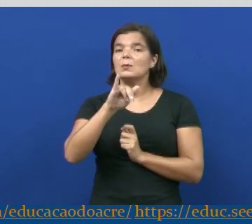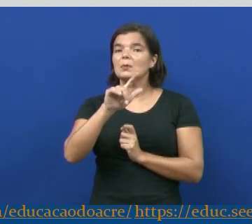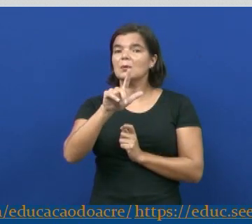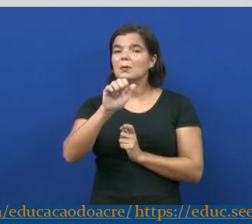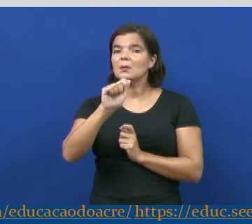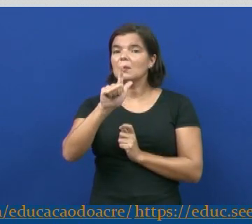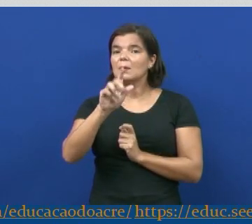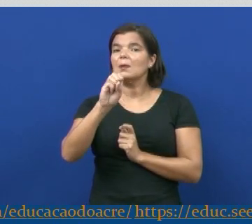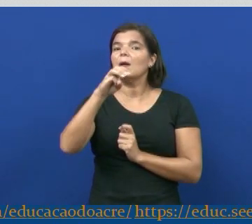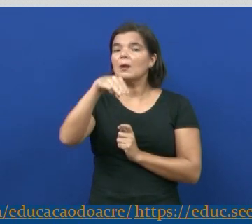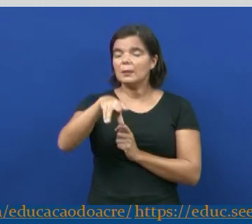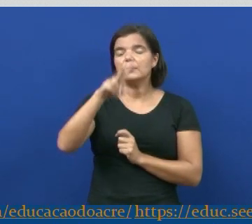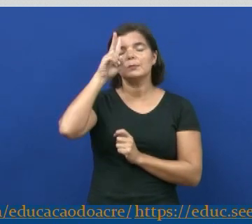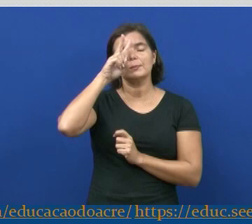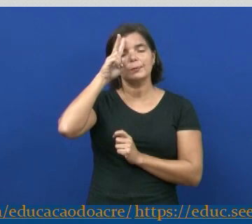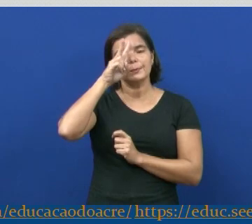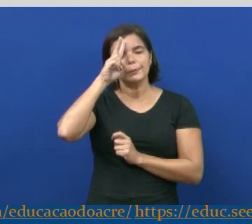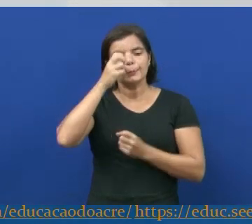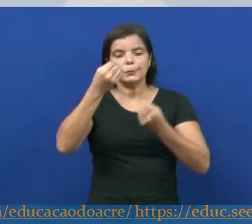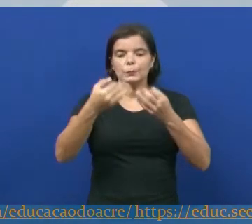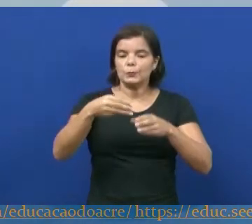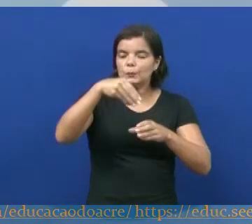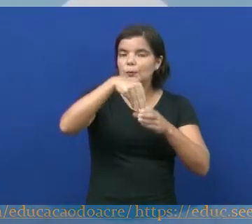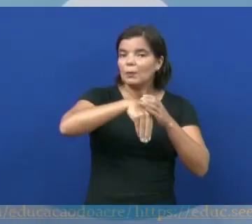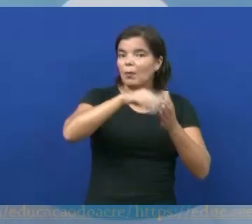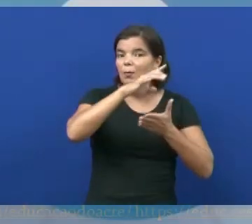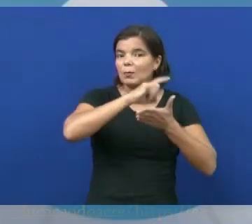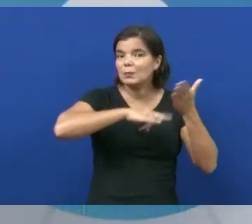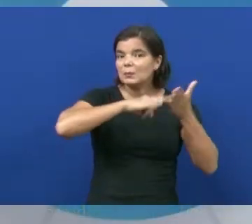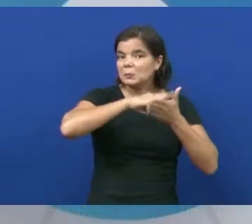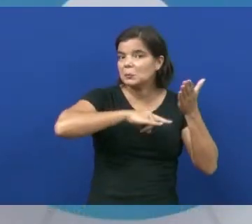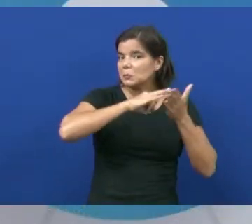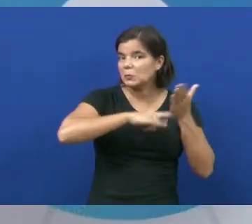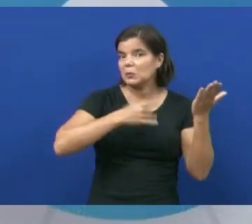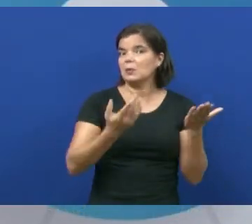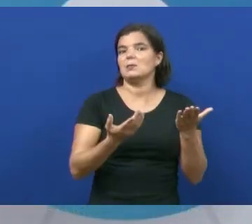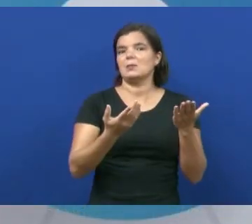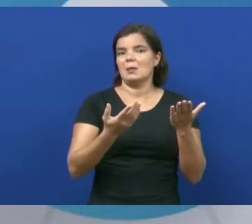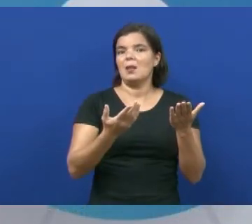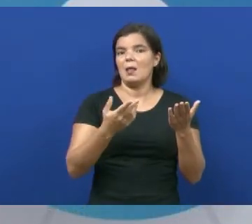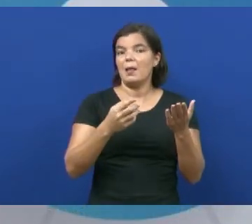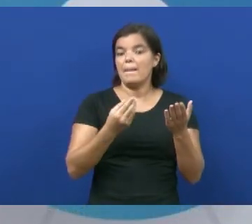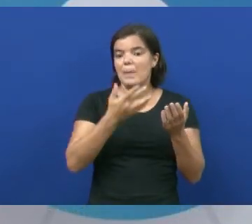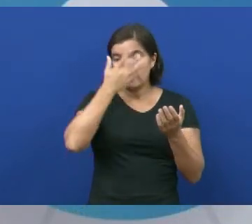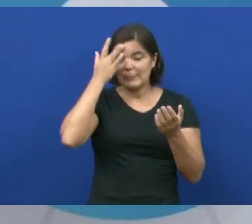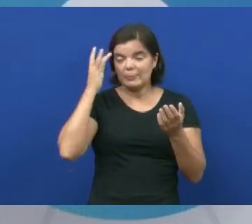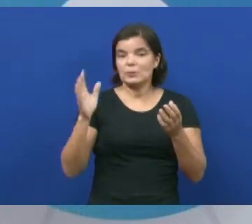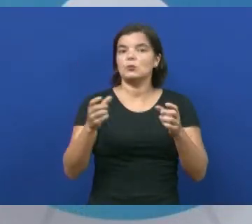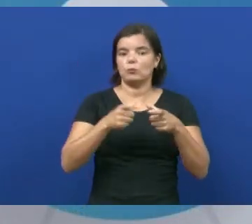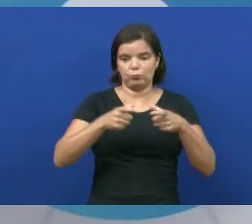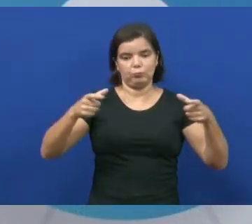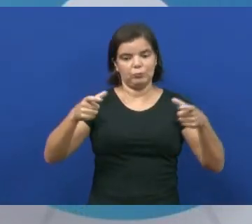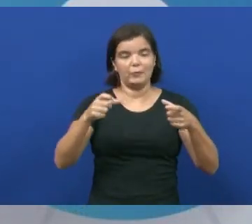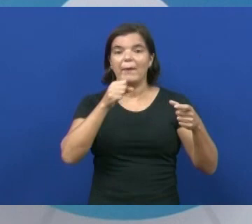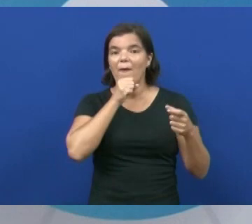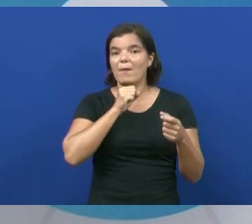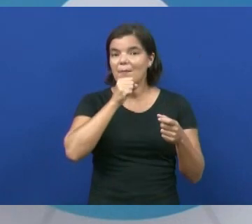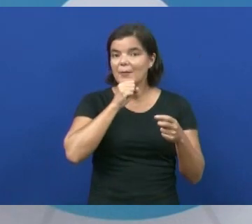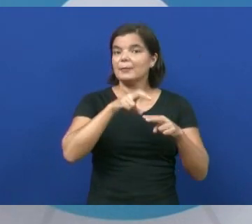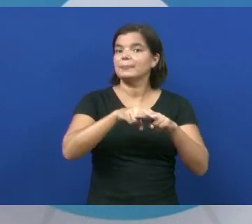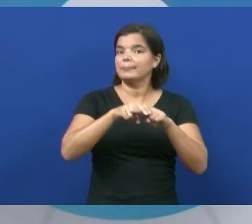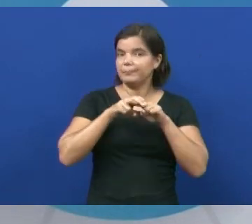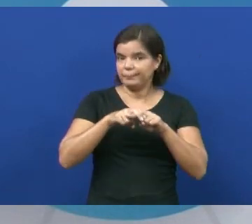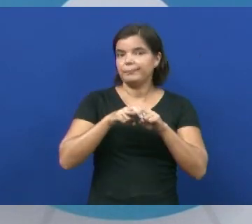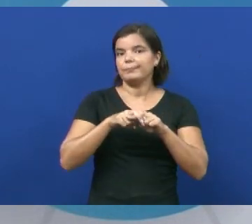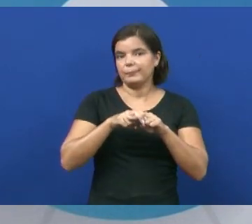do contexto histórico, né, que eles colocavam os documentos em armários, colocavam grilos, né, para poder ficar envelhecido, por isso